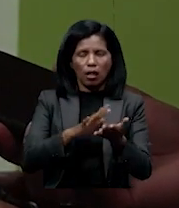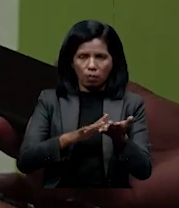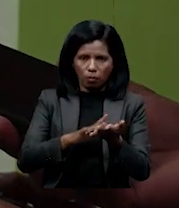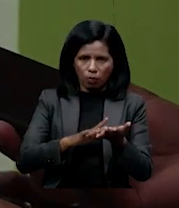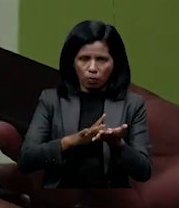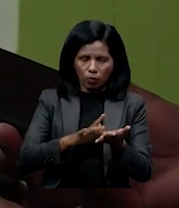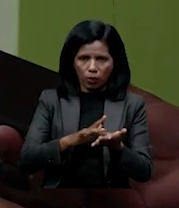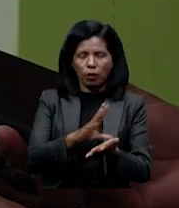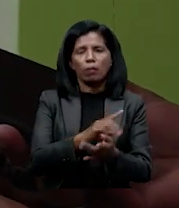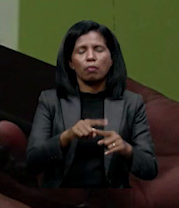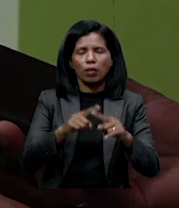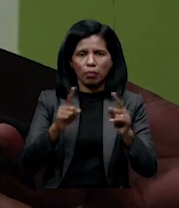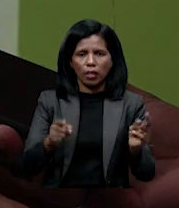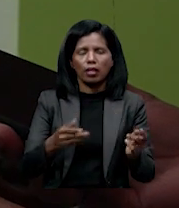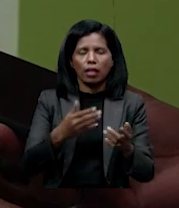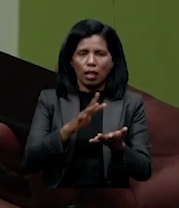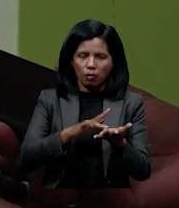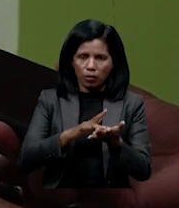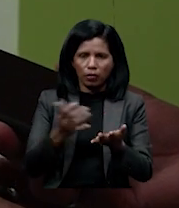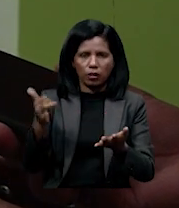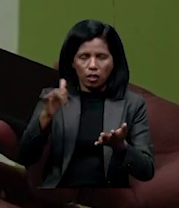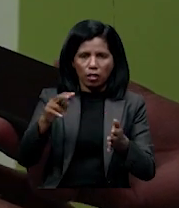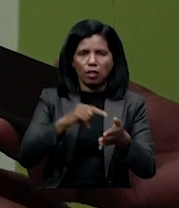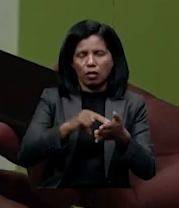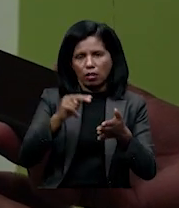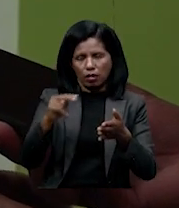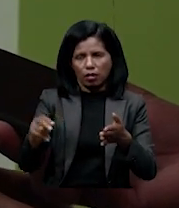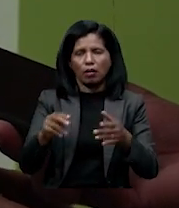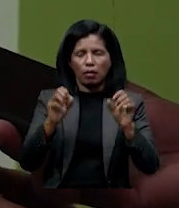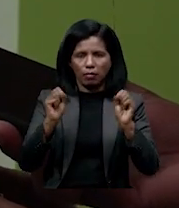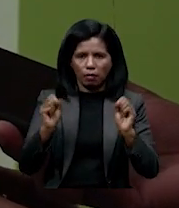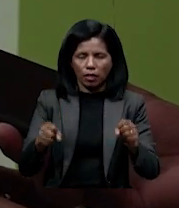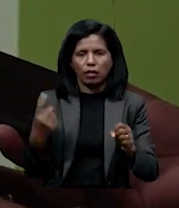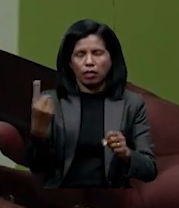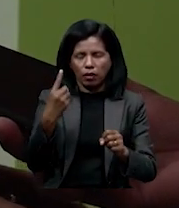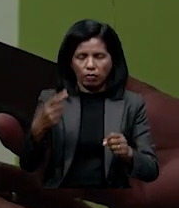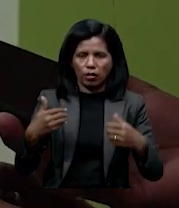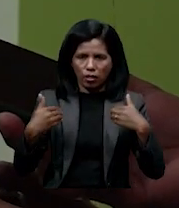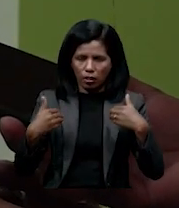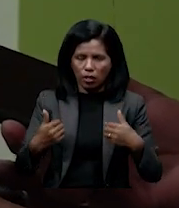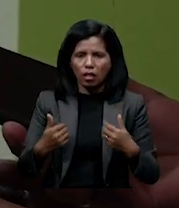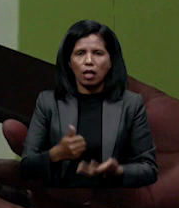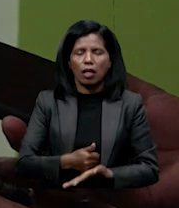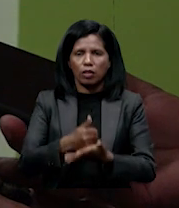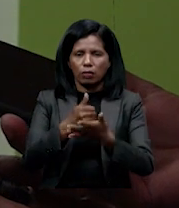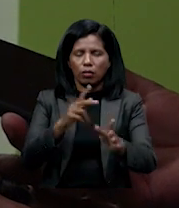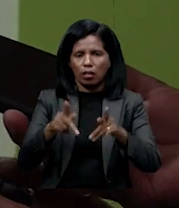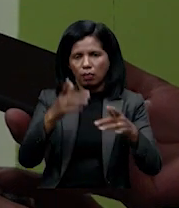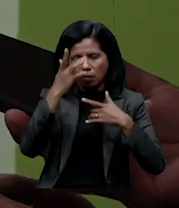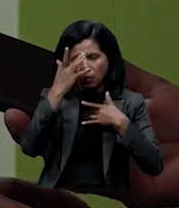stock out sirnene ya nivel nebe mak bele se maintain atendimento ba itene paciente